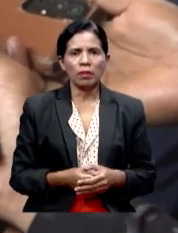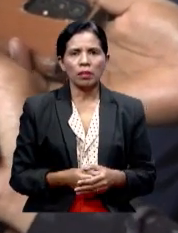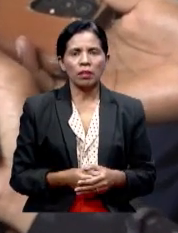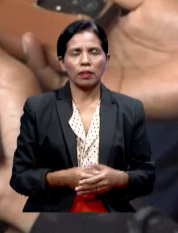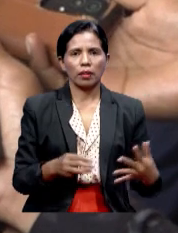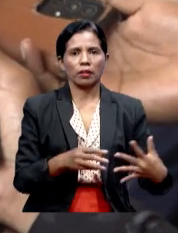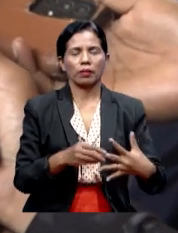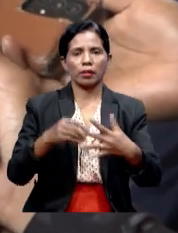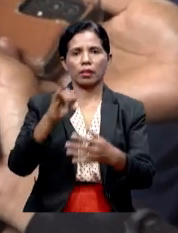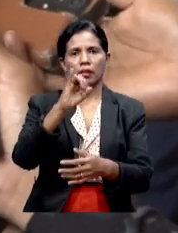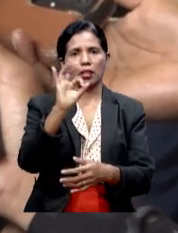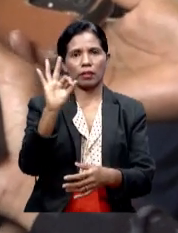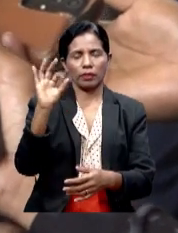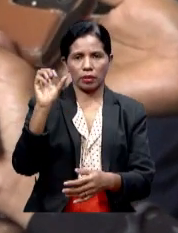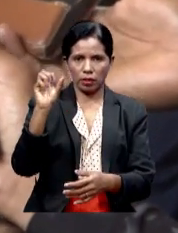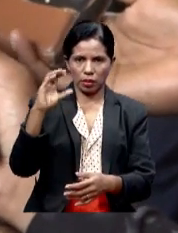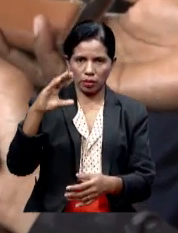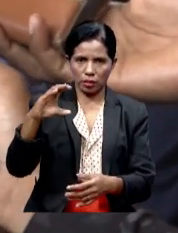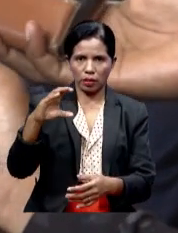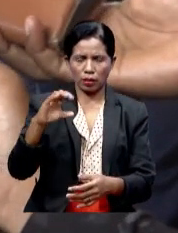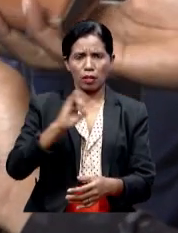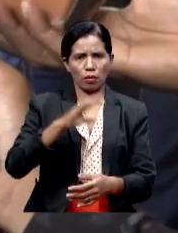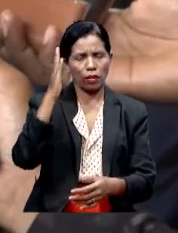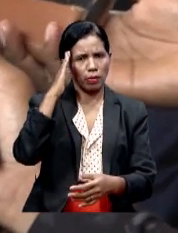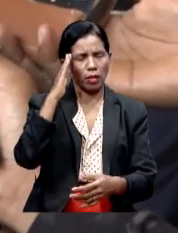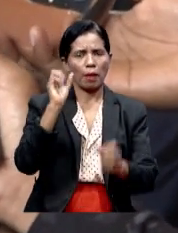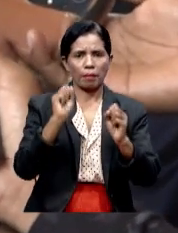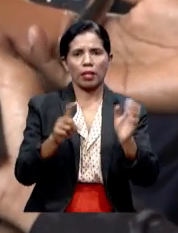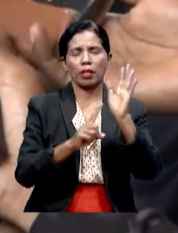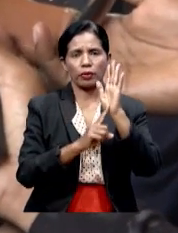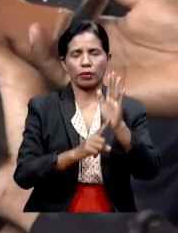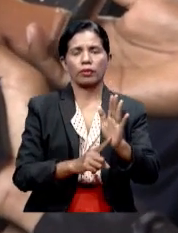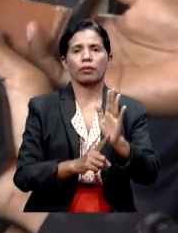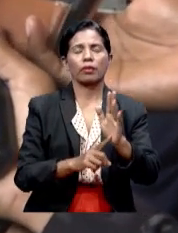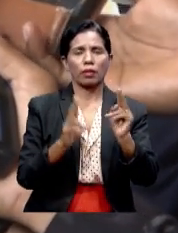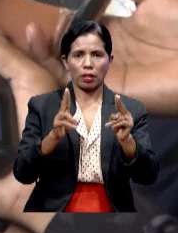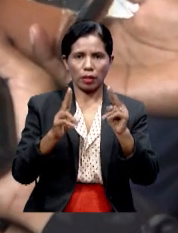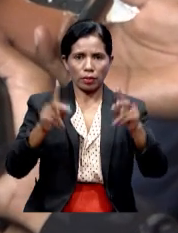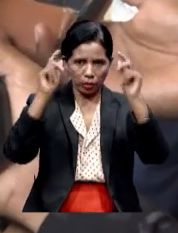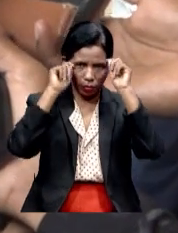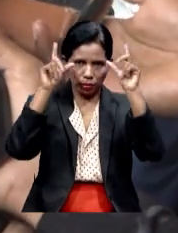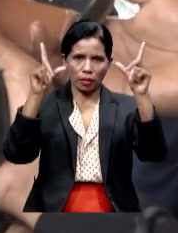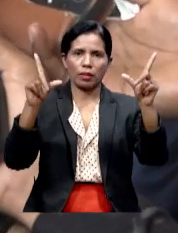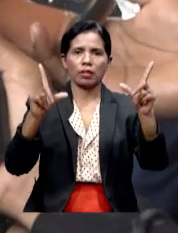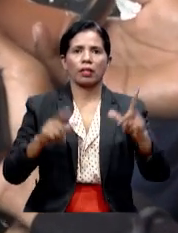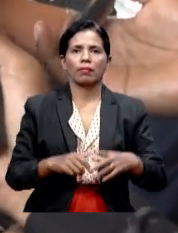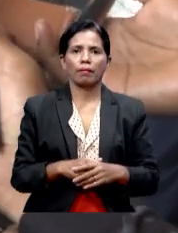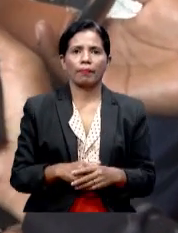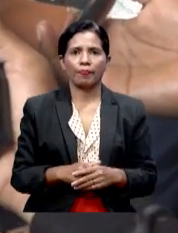a IFC ao no embele tudo acelera Timor-Leste e a